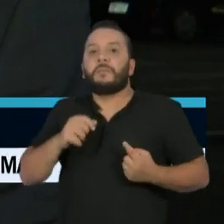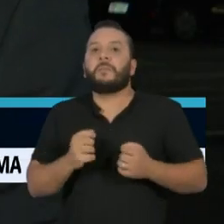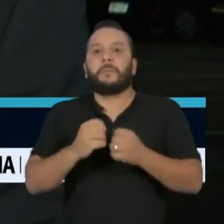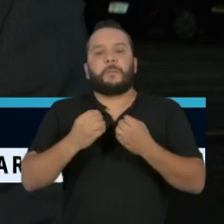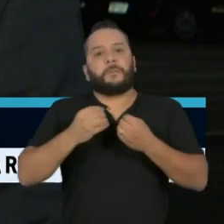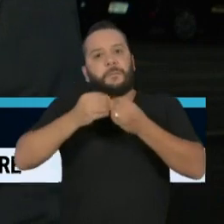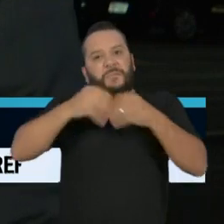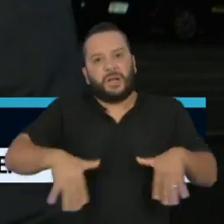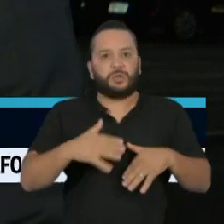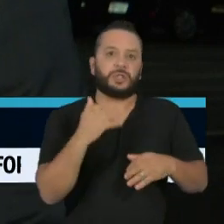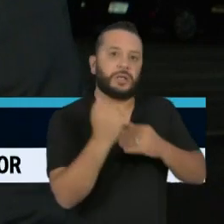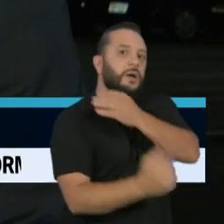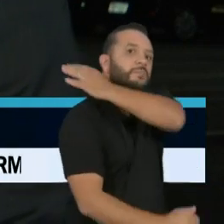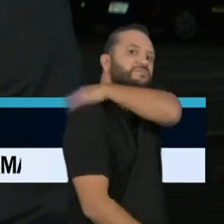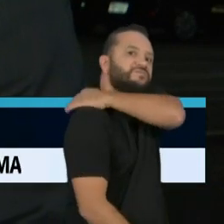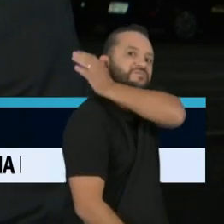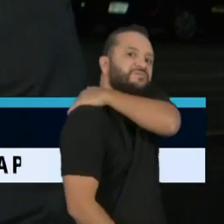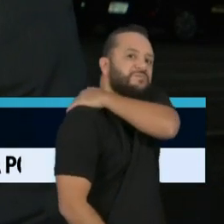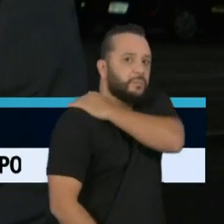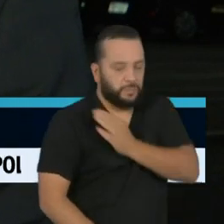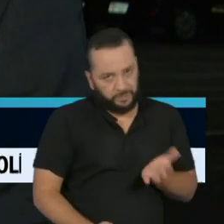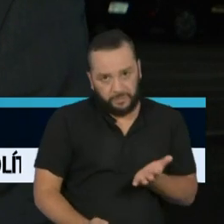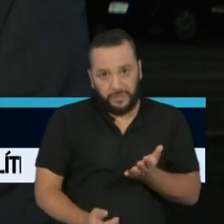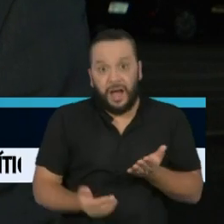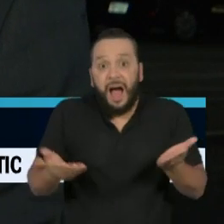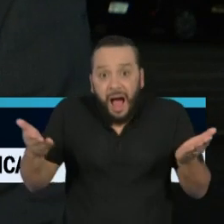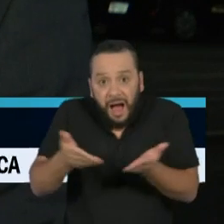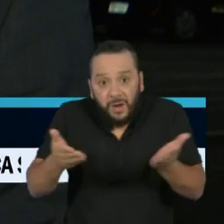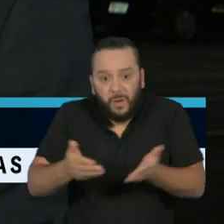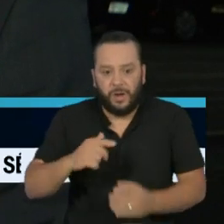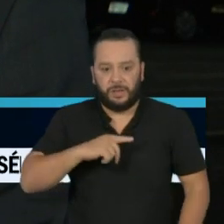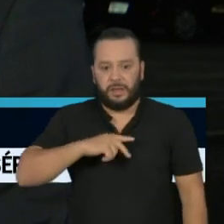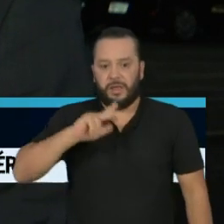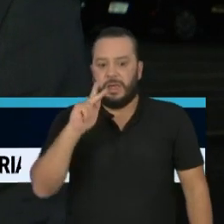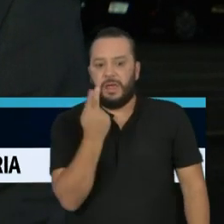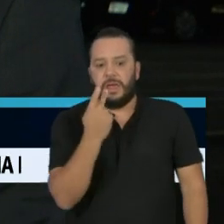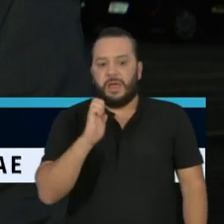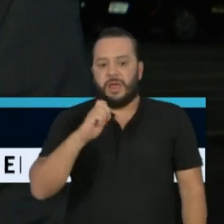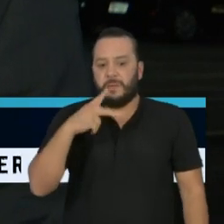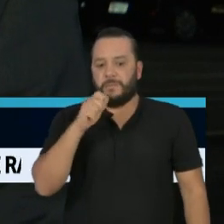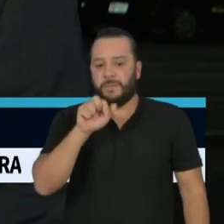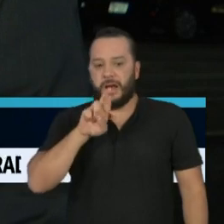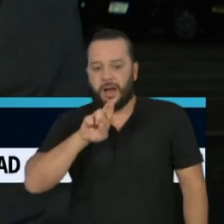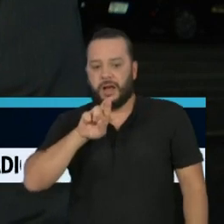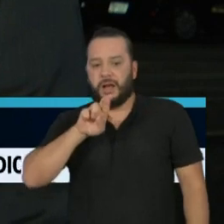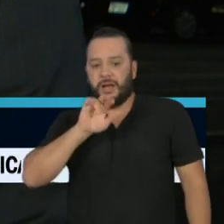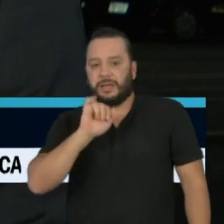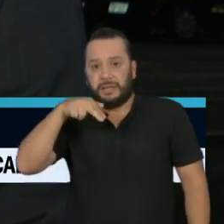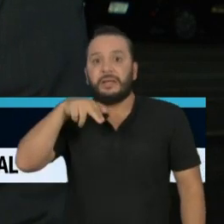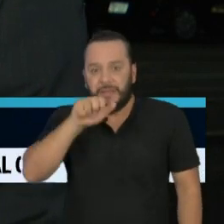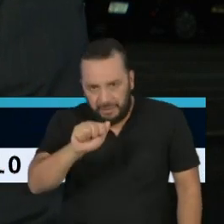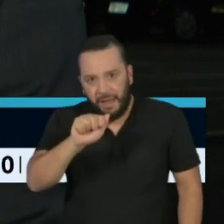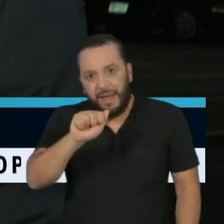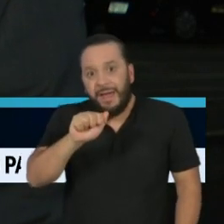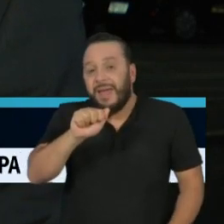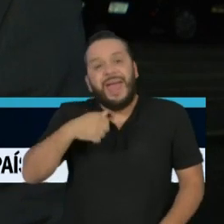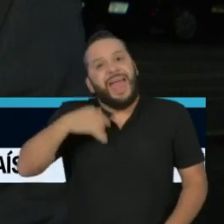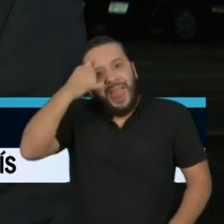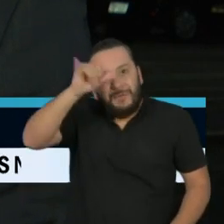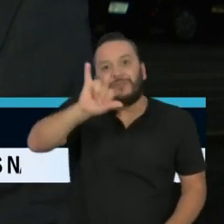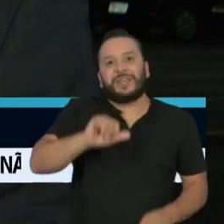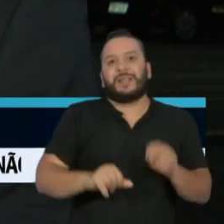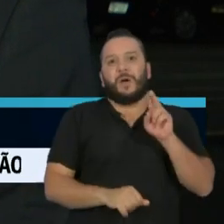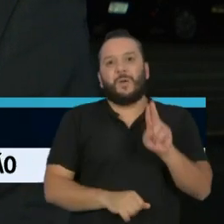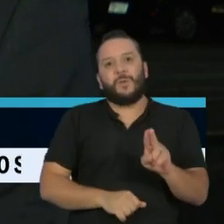A melhor notícia desse tratamento experimental é que a heparina, que está evitando que pacientes sejam levados para a UTI, é um